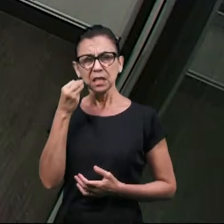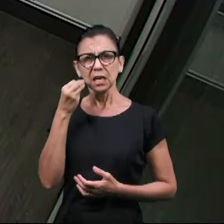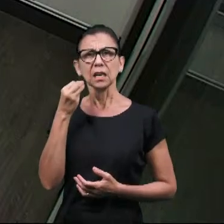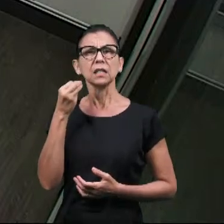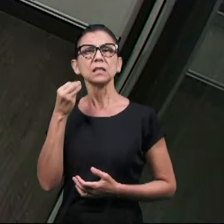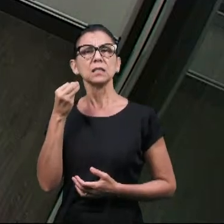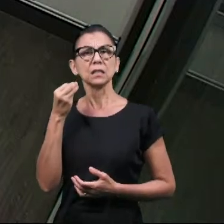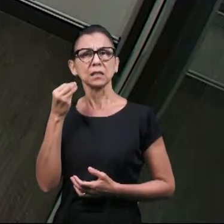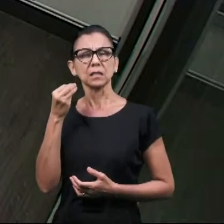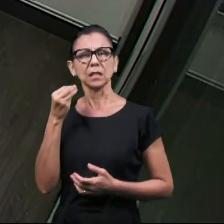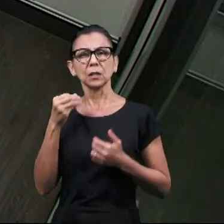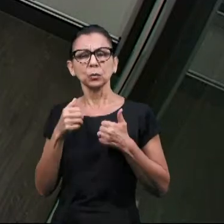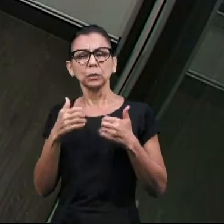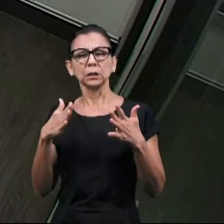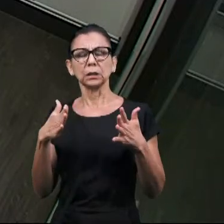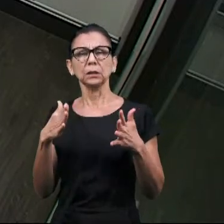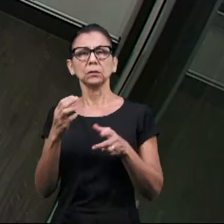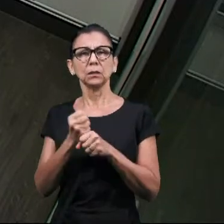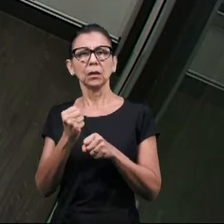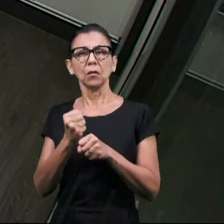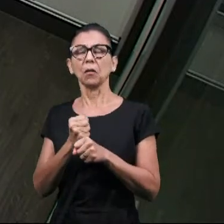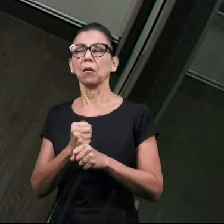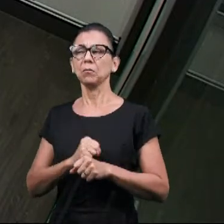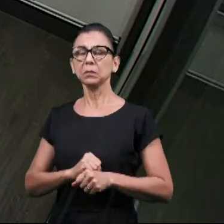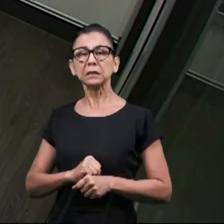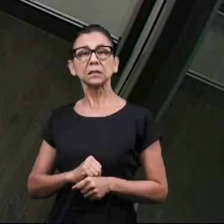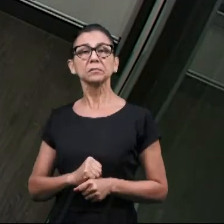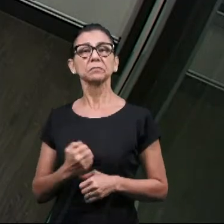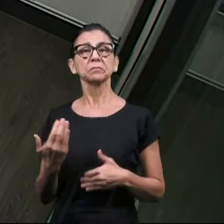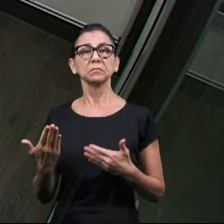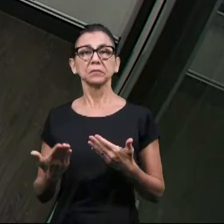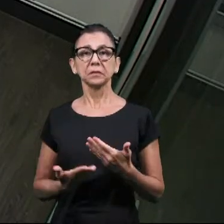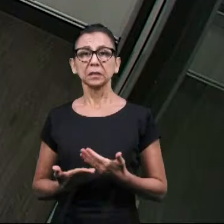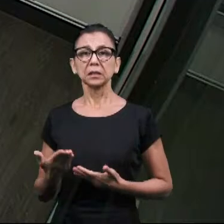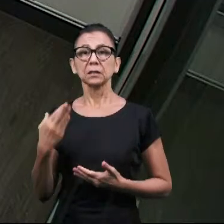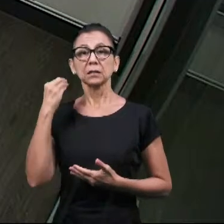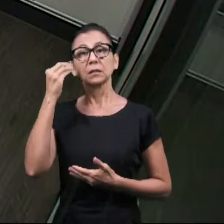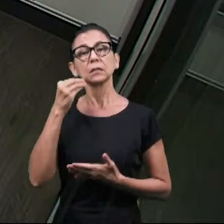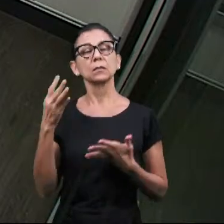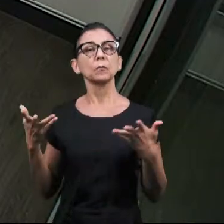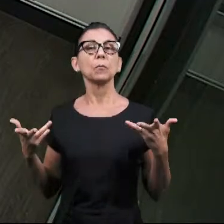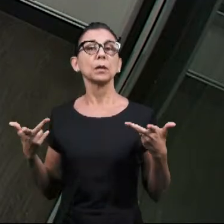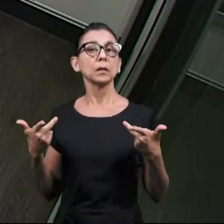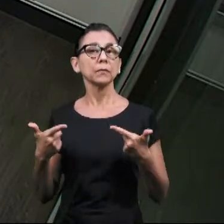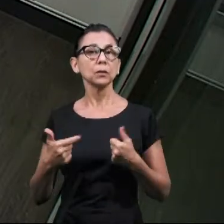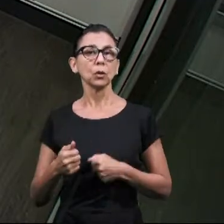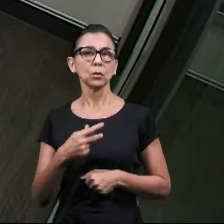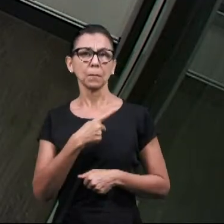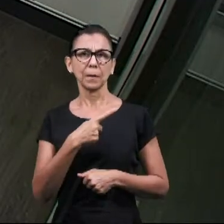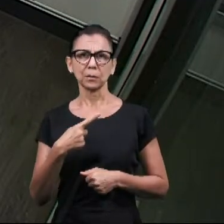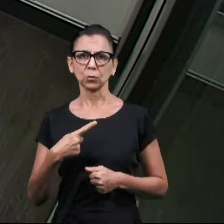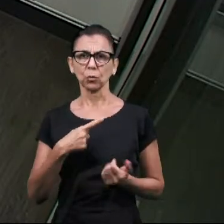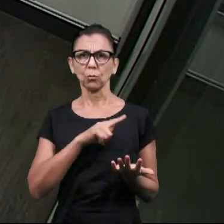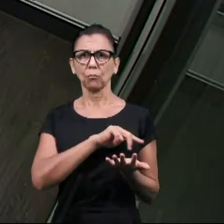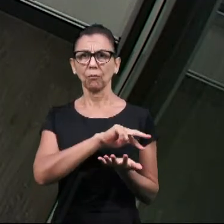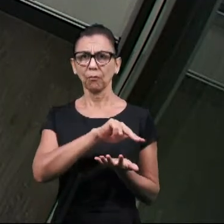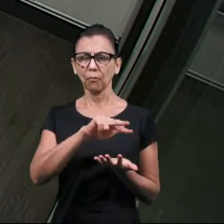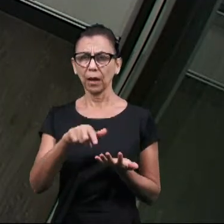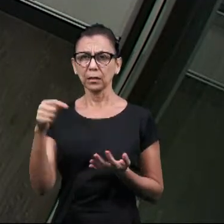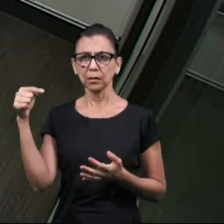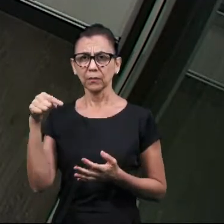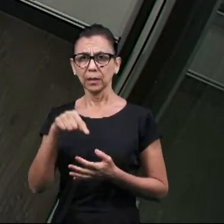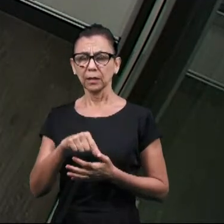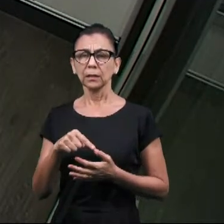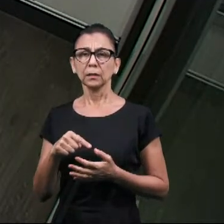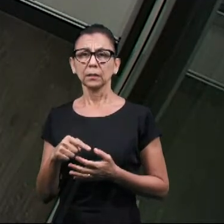com o senhor suas convenções e irmãos tiveram experiências maravilhosas no lar às vezes no trabalho então se você teve